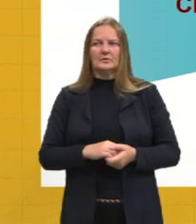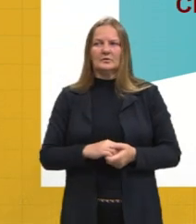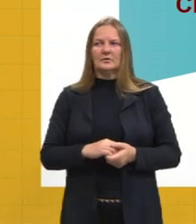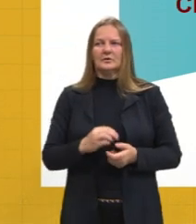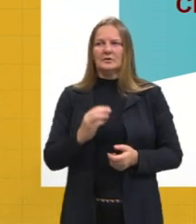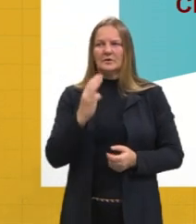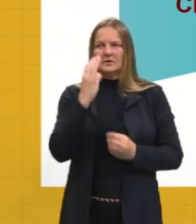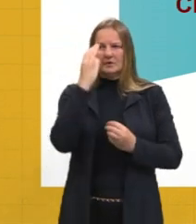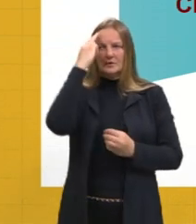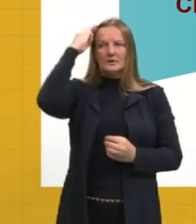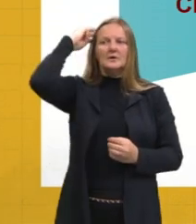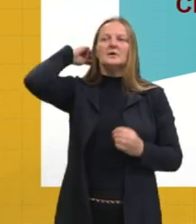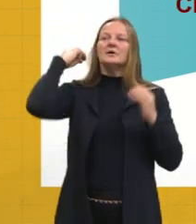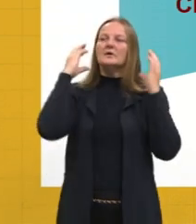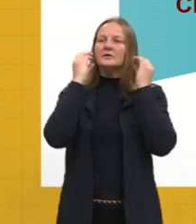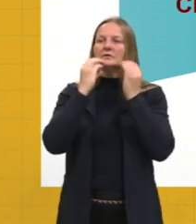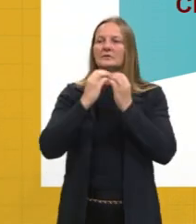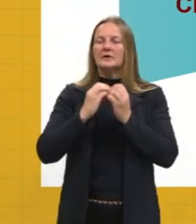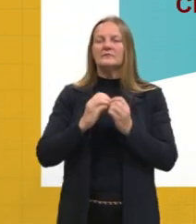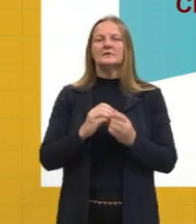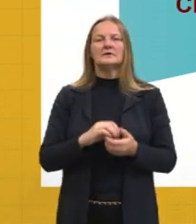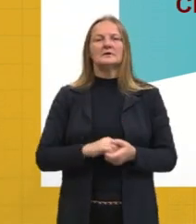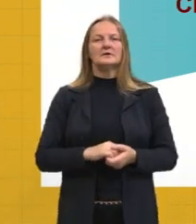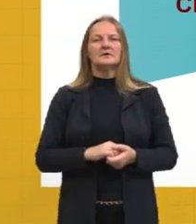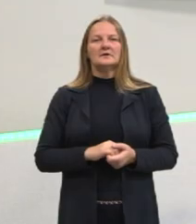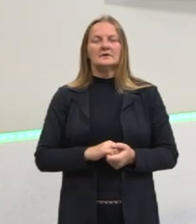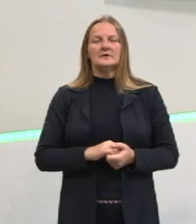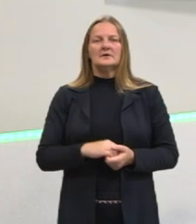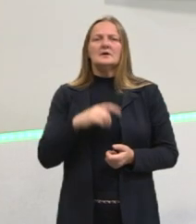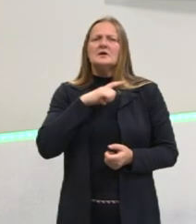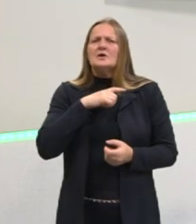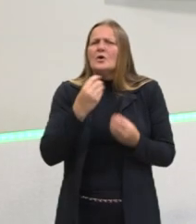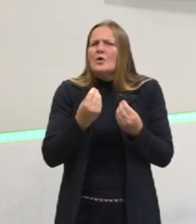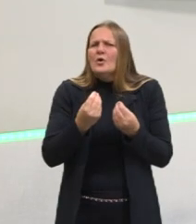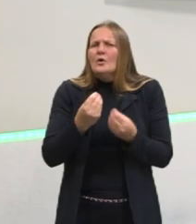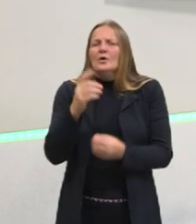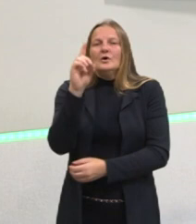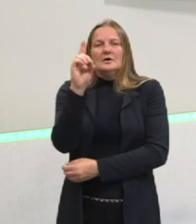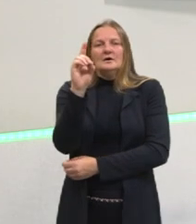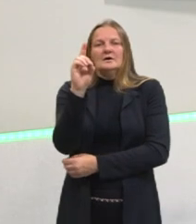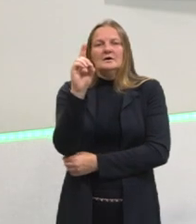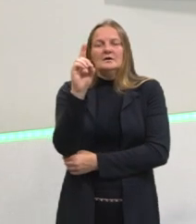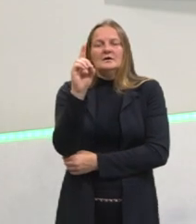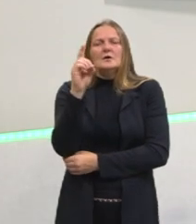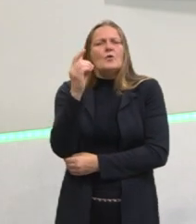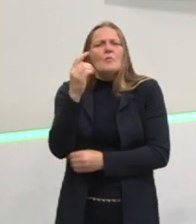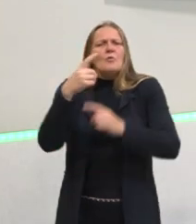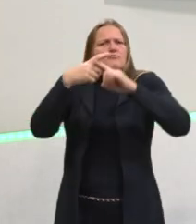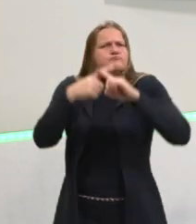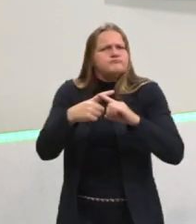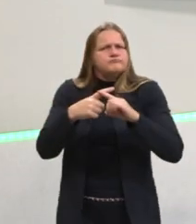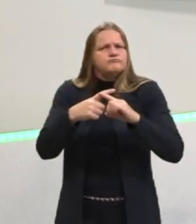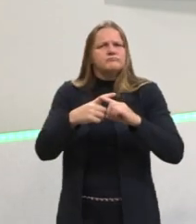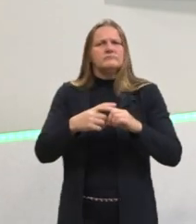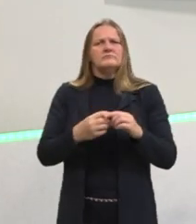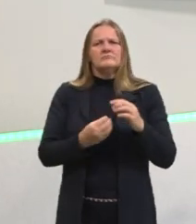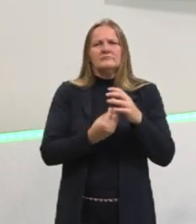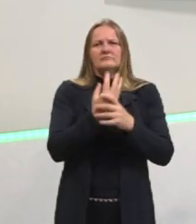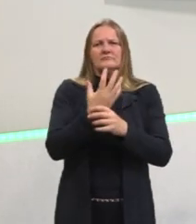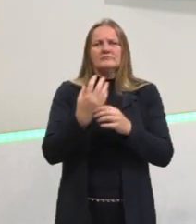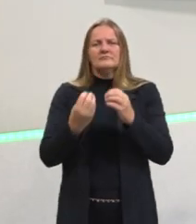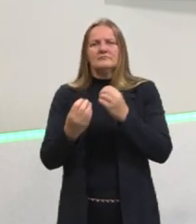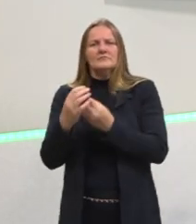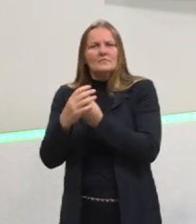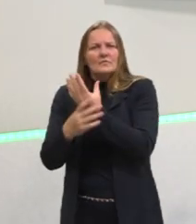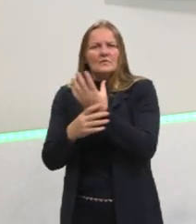também né Essa essa vantagem ela vai dar origem a uma competição tá então assim